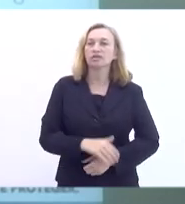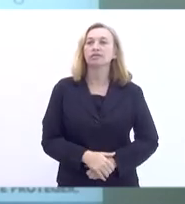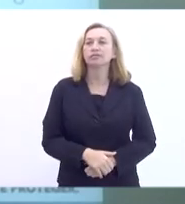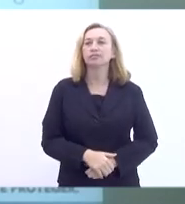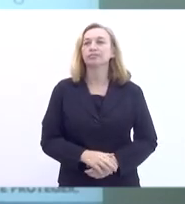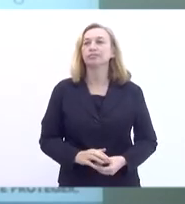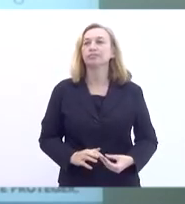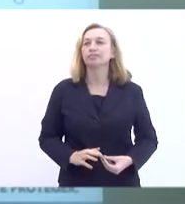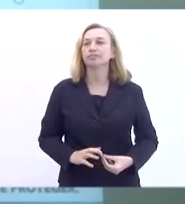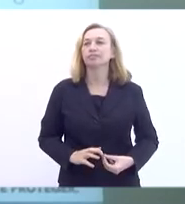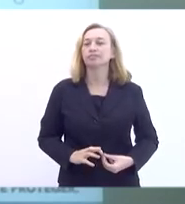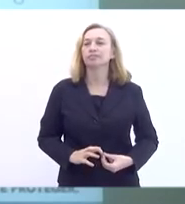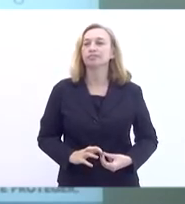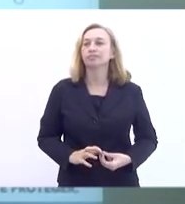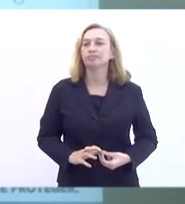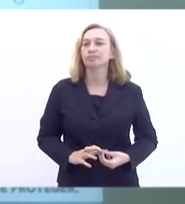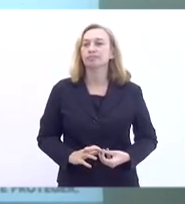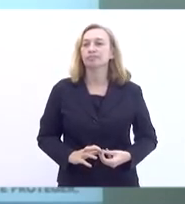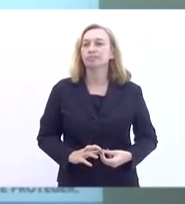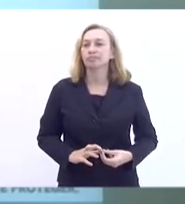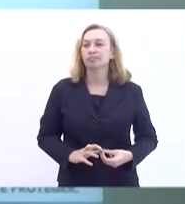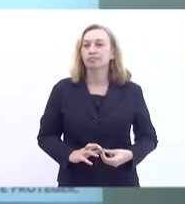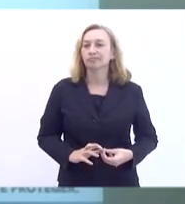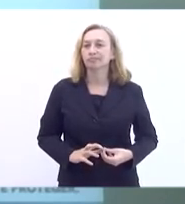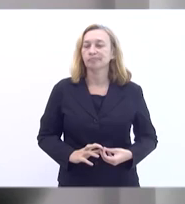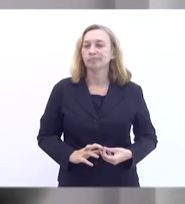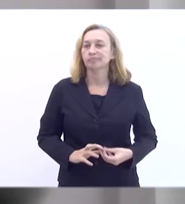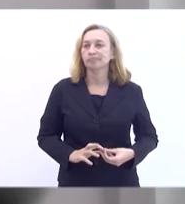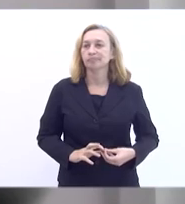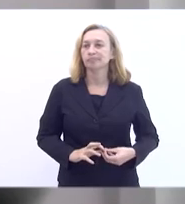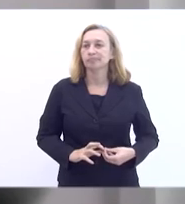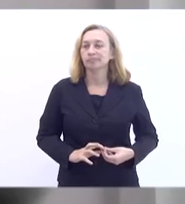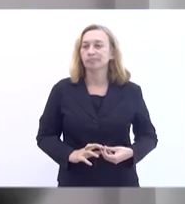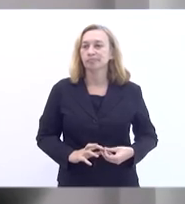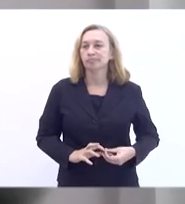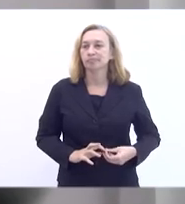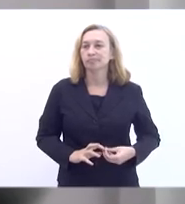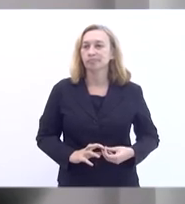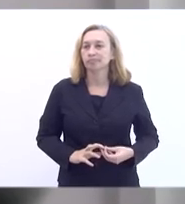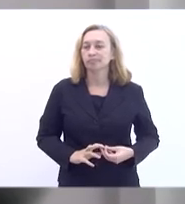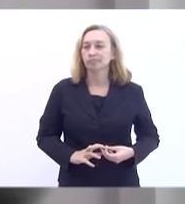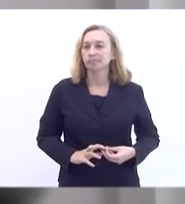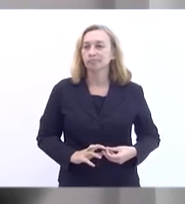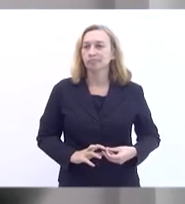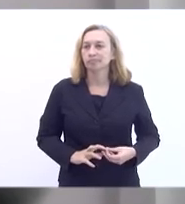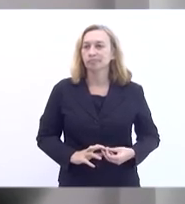demais etapas E aí